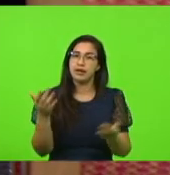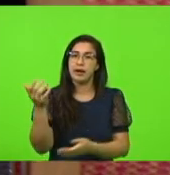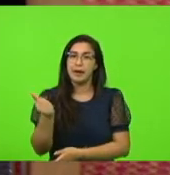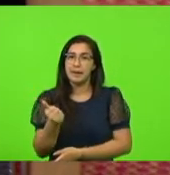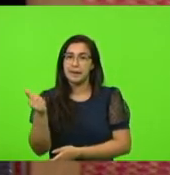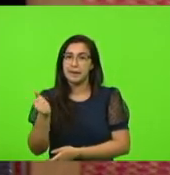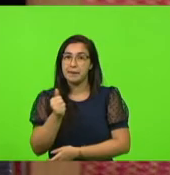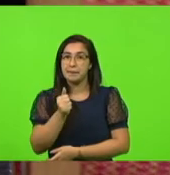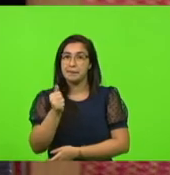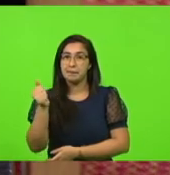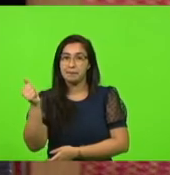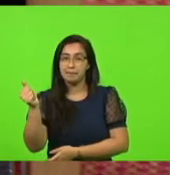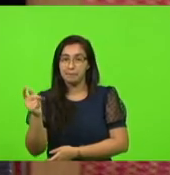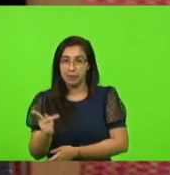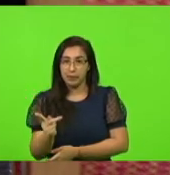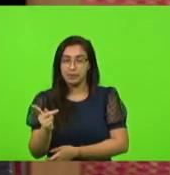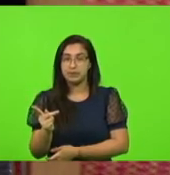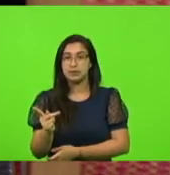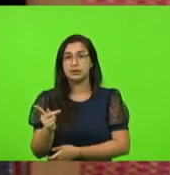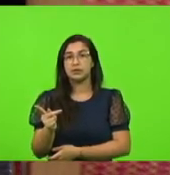o